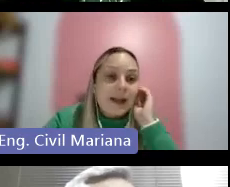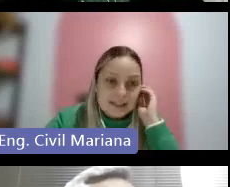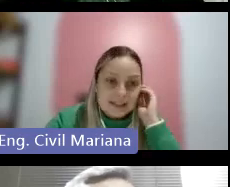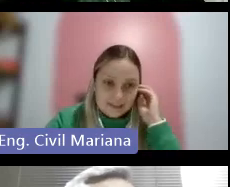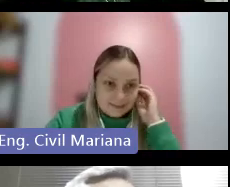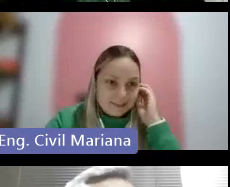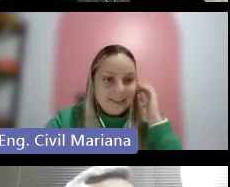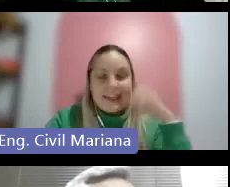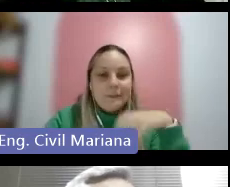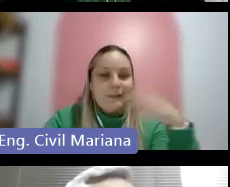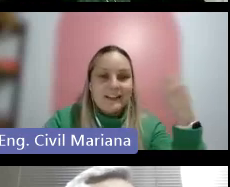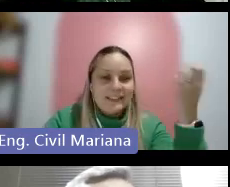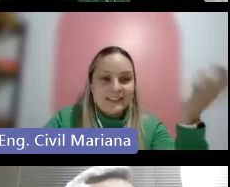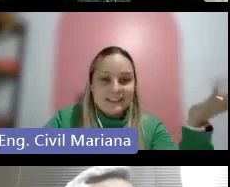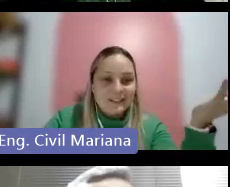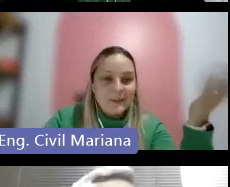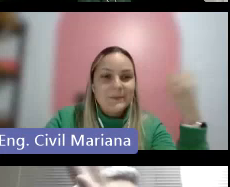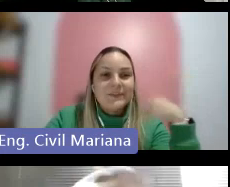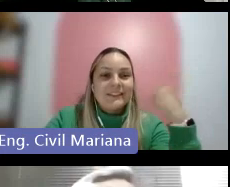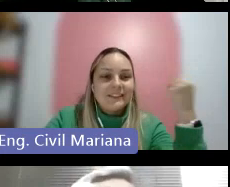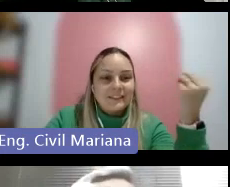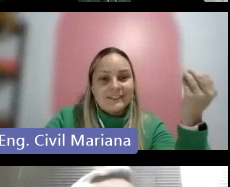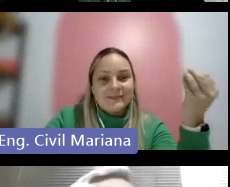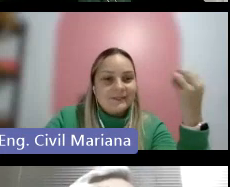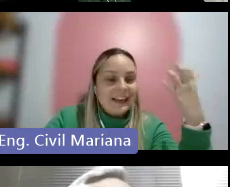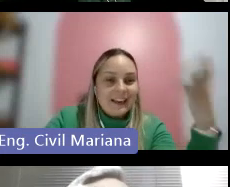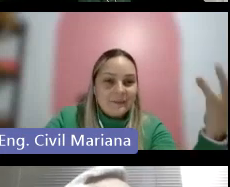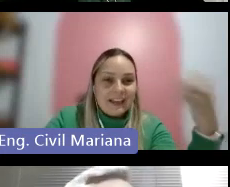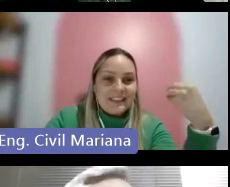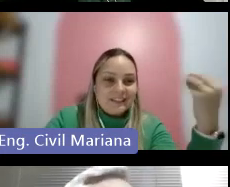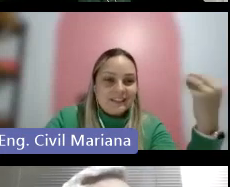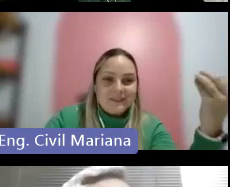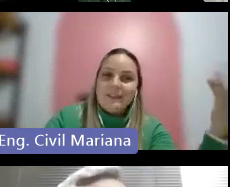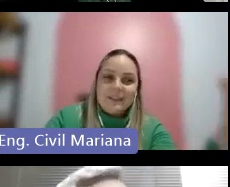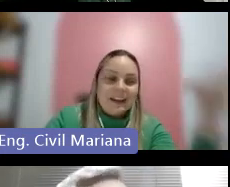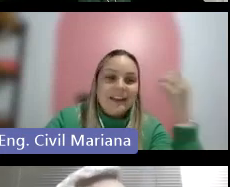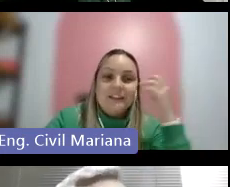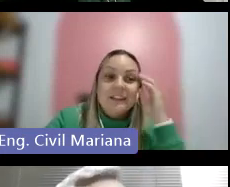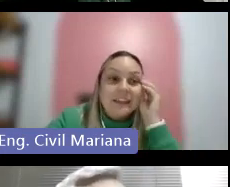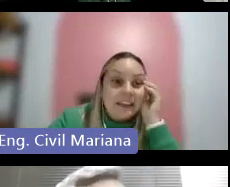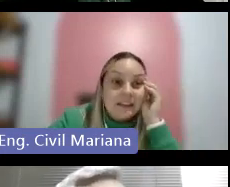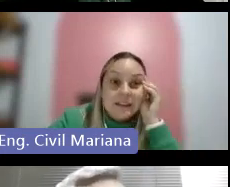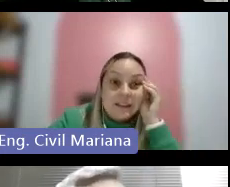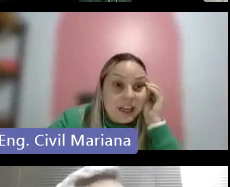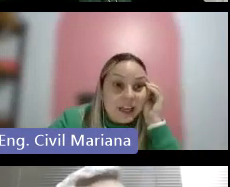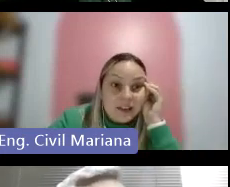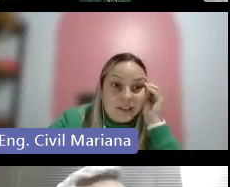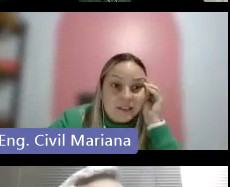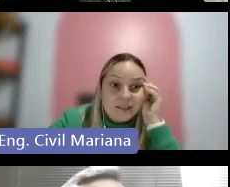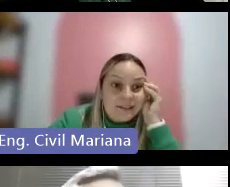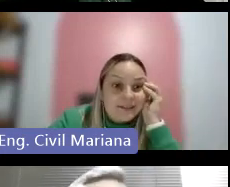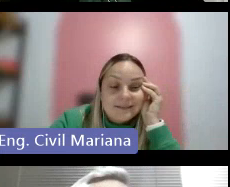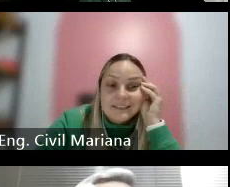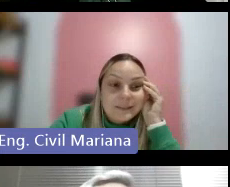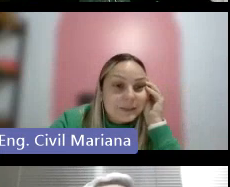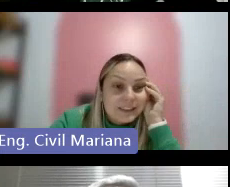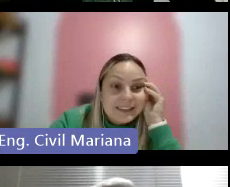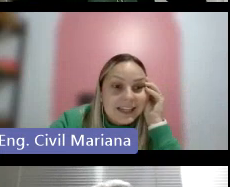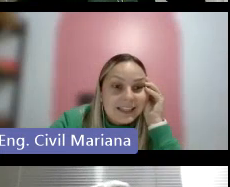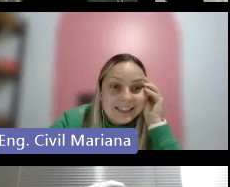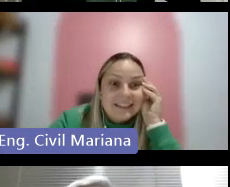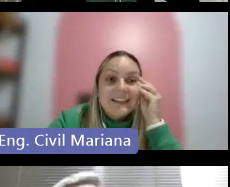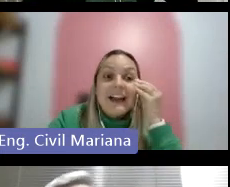fissura mapeada, que é por causa da argamassa do concreto, de que, gente,